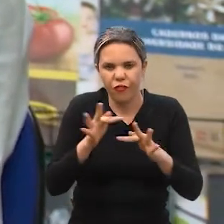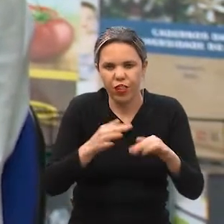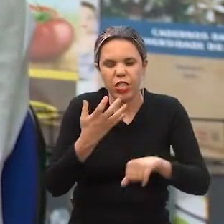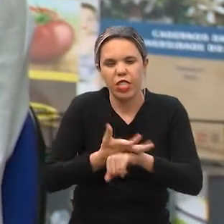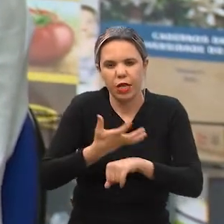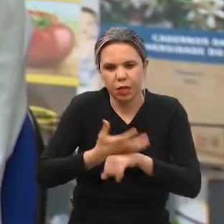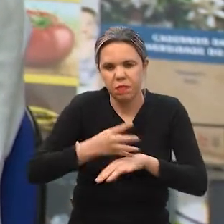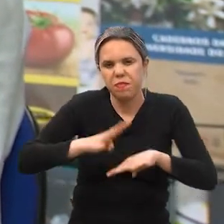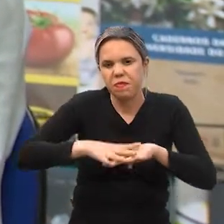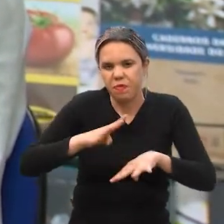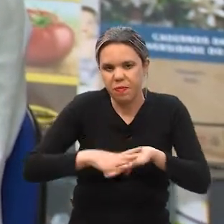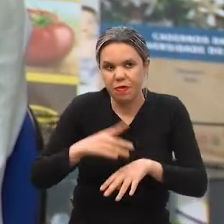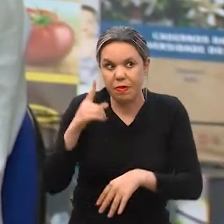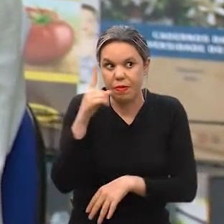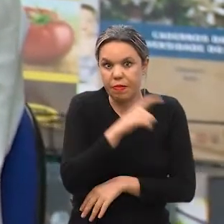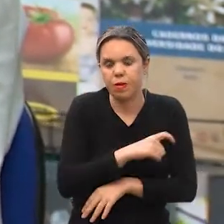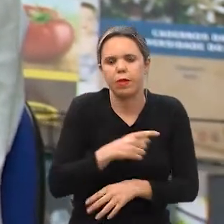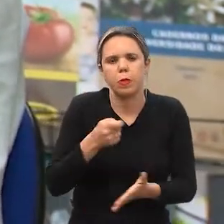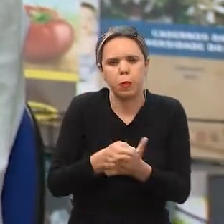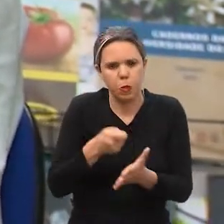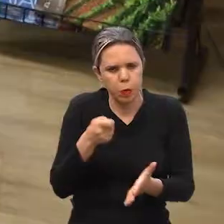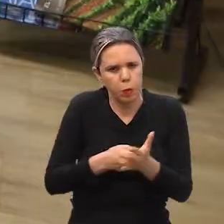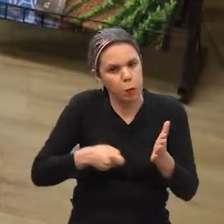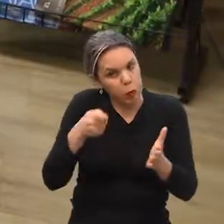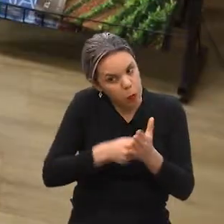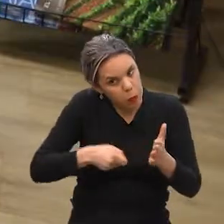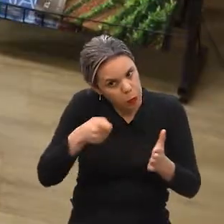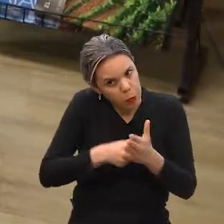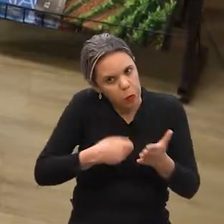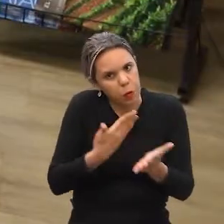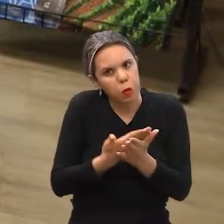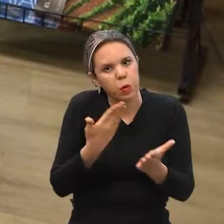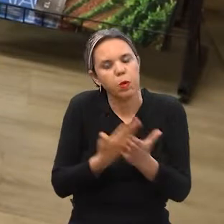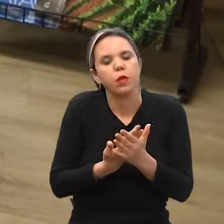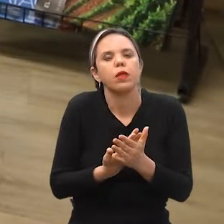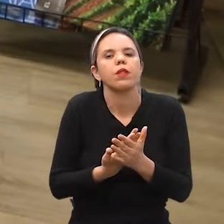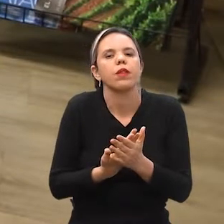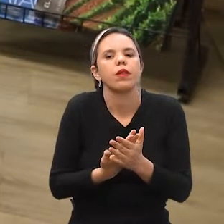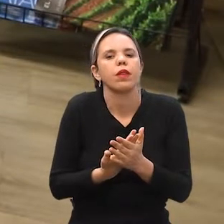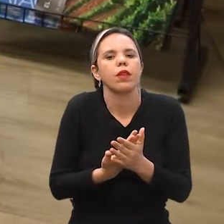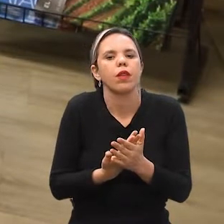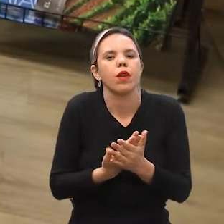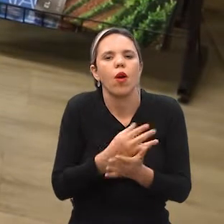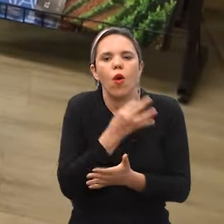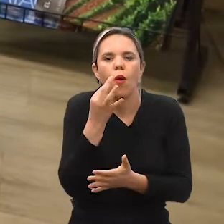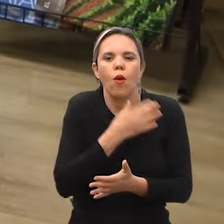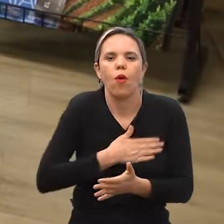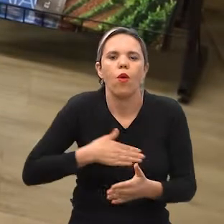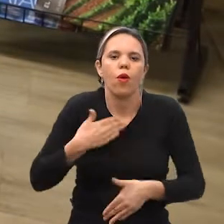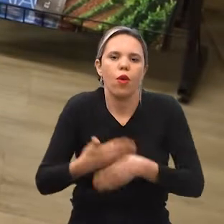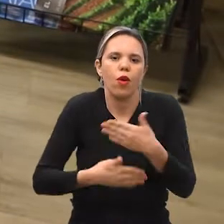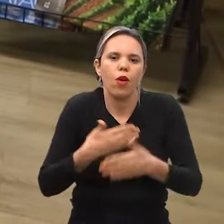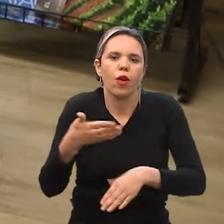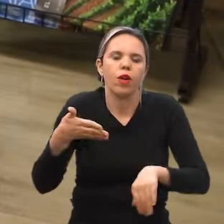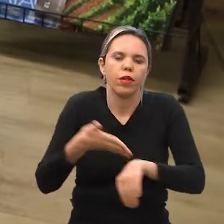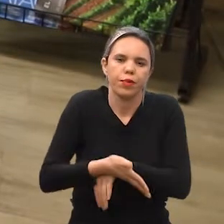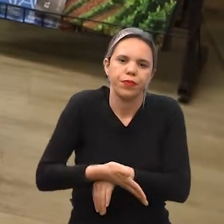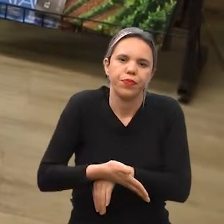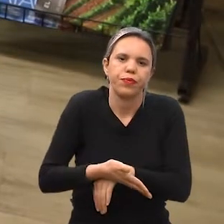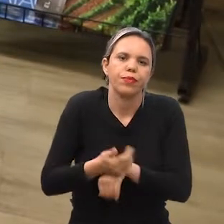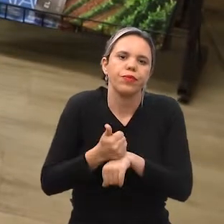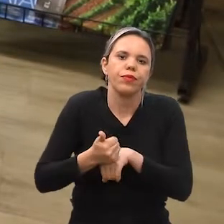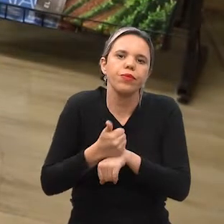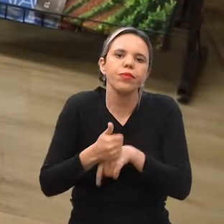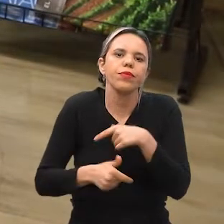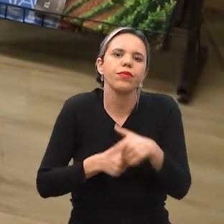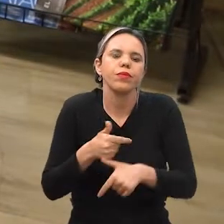matemática, mas exige persistência, exige estudo, e todo esse estudo vale a pena à medida em que a gente entra, né, na